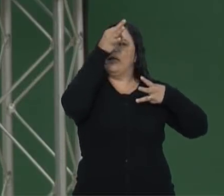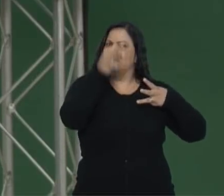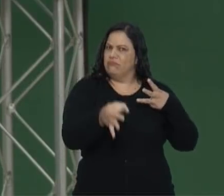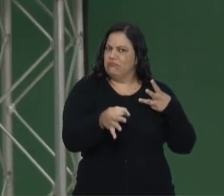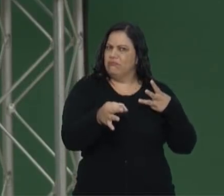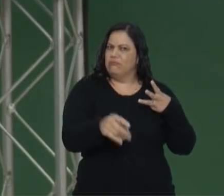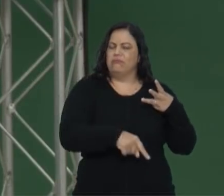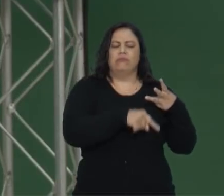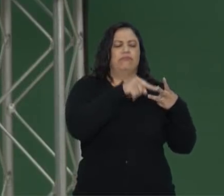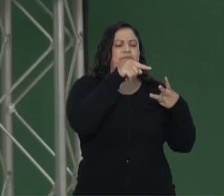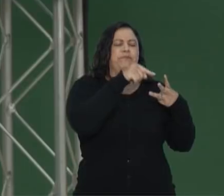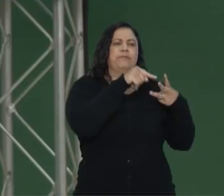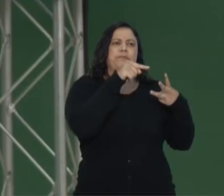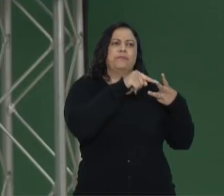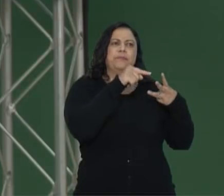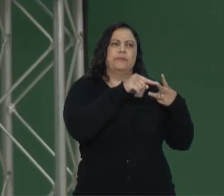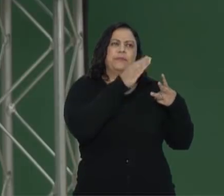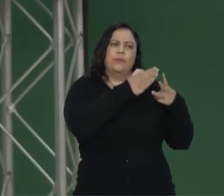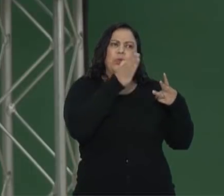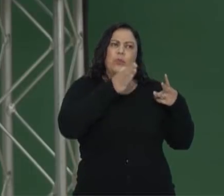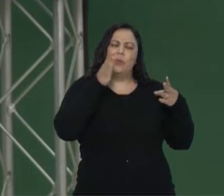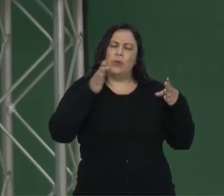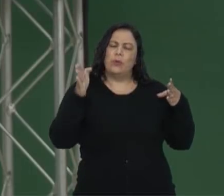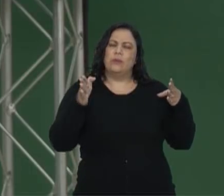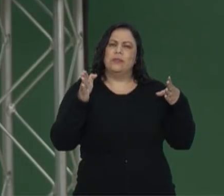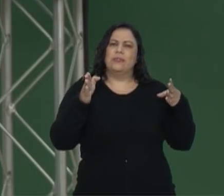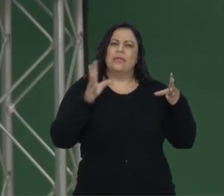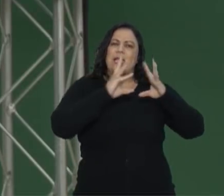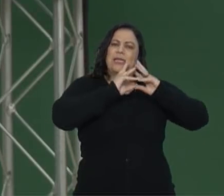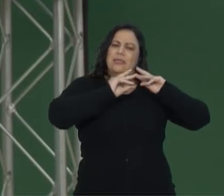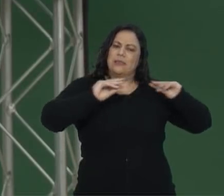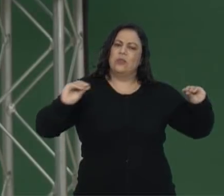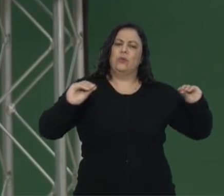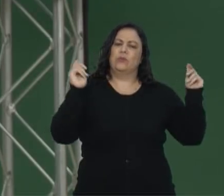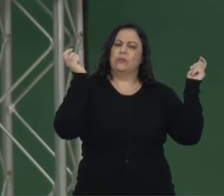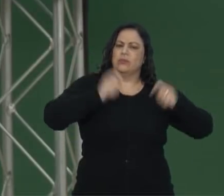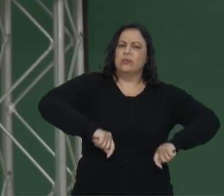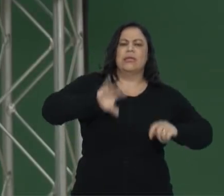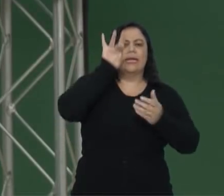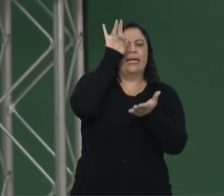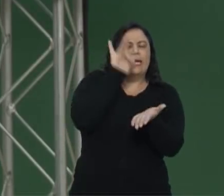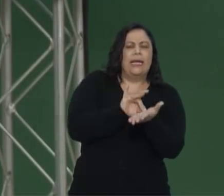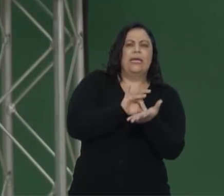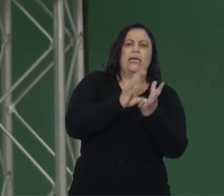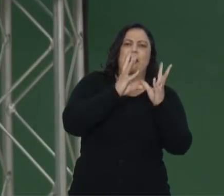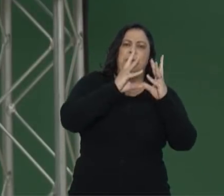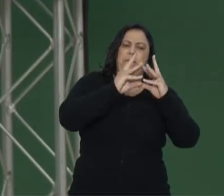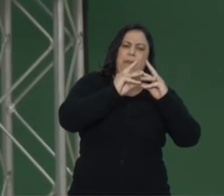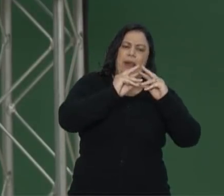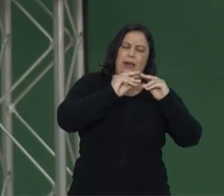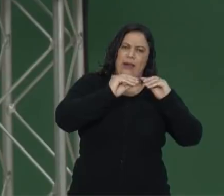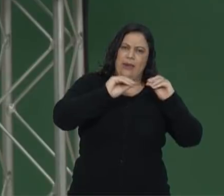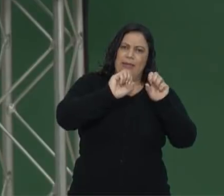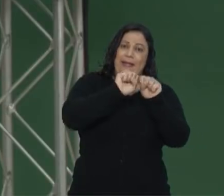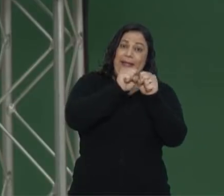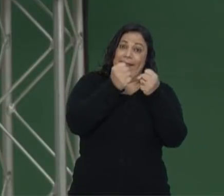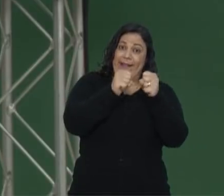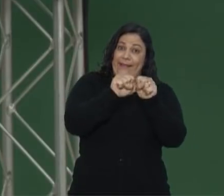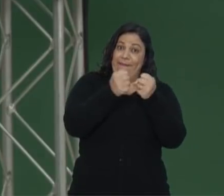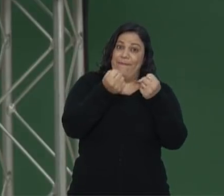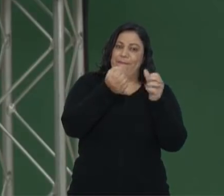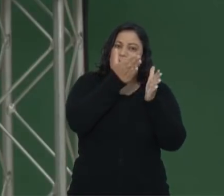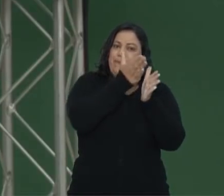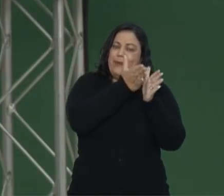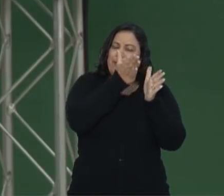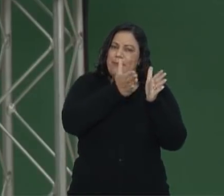certinha. O processo de decomposição garante que a matéria orgânica seja degradada, quebrada